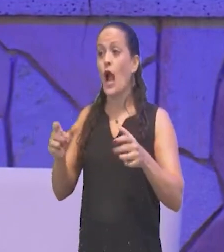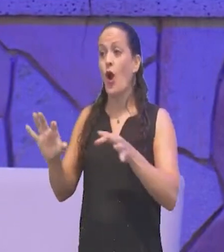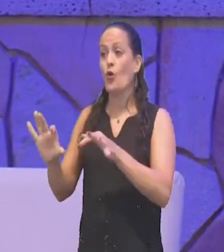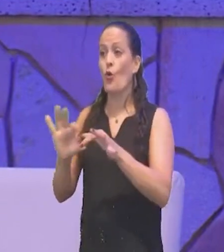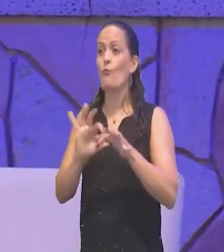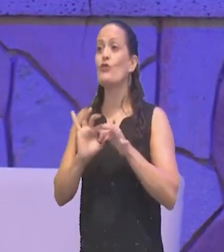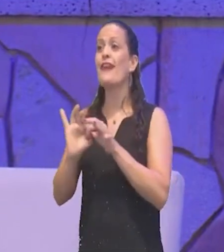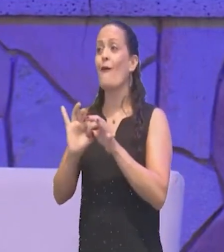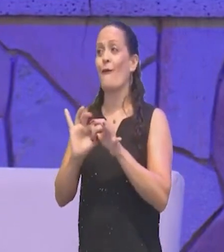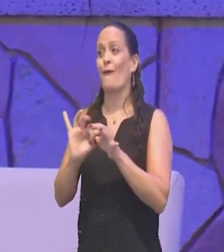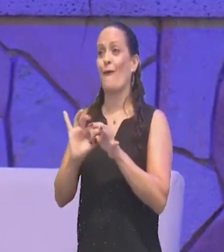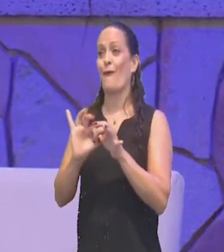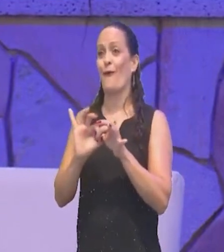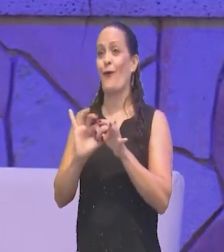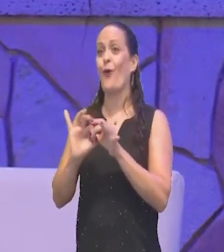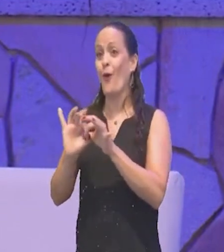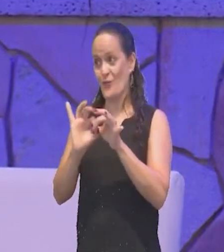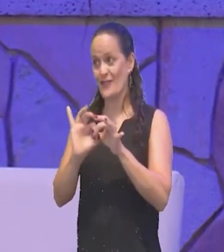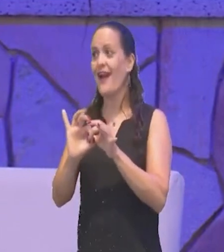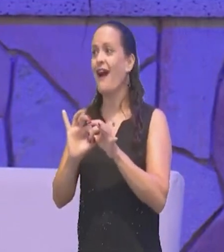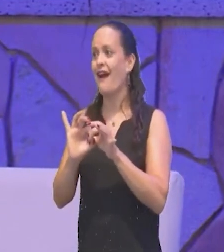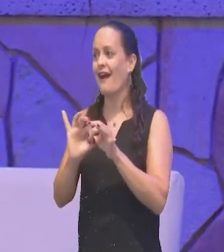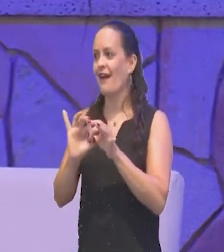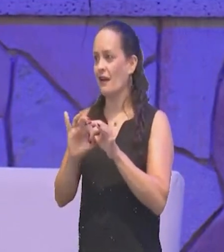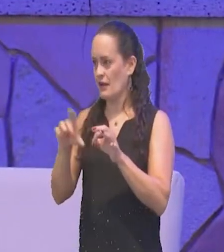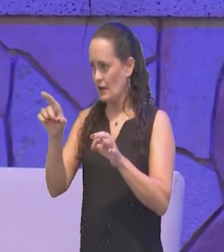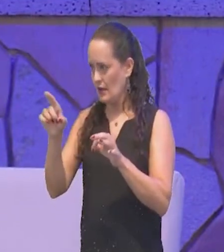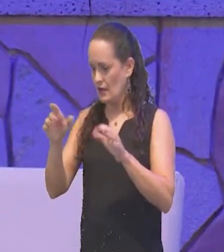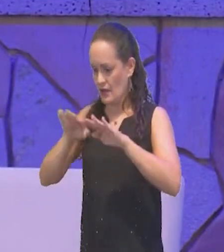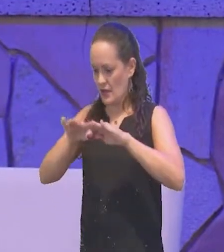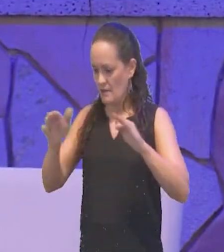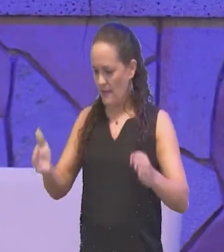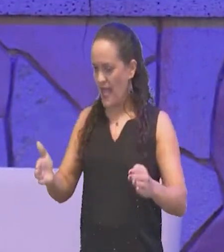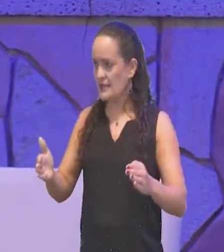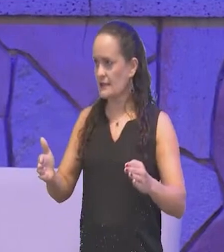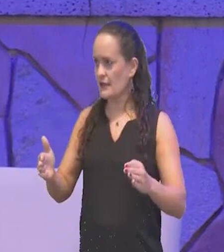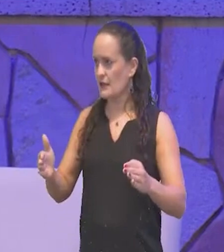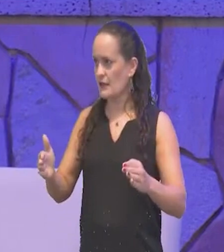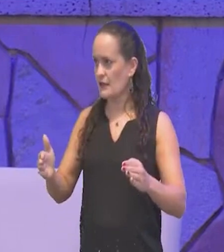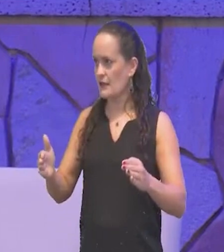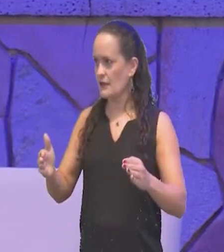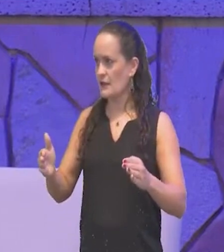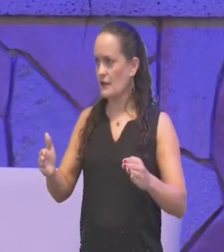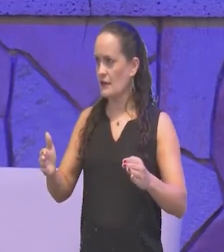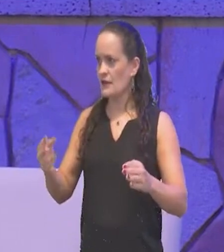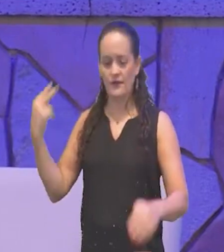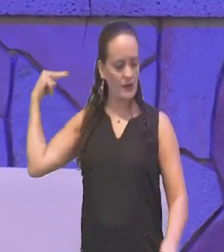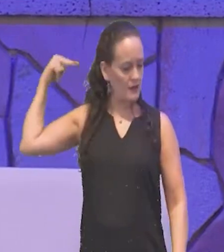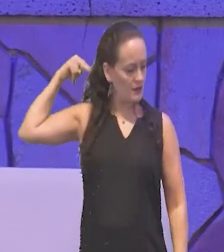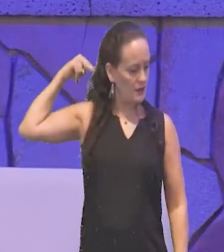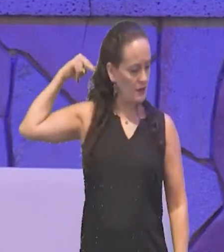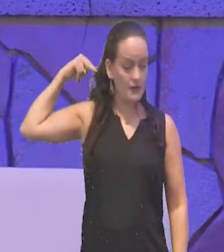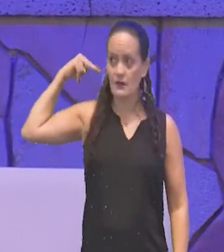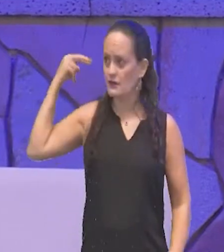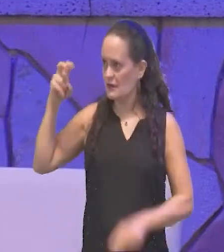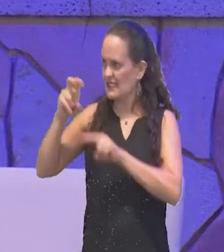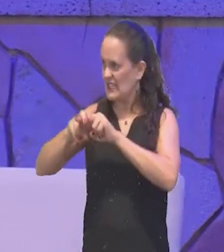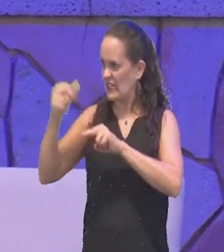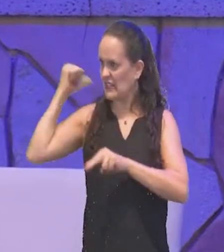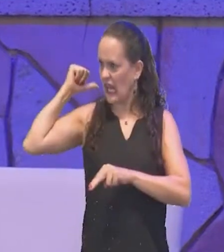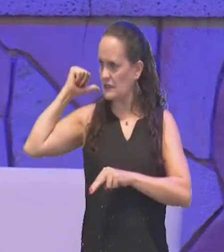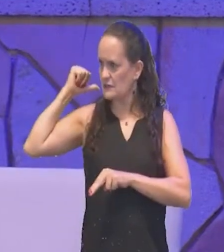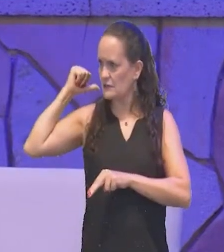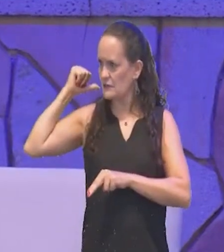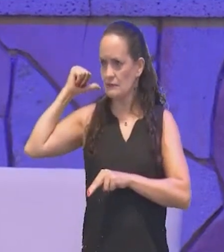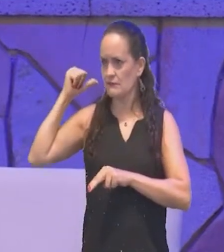casa. Percebam que na mesa ninguém fica olhando um na nuca do outro, mas fica olhando olho no olho. E a mesa é